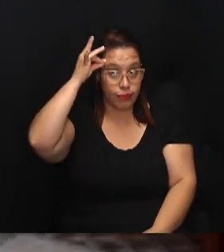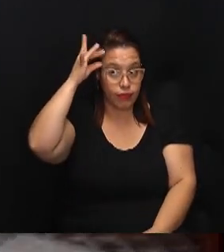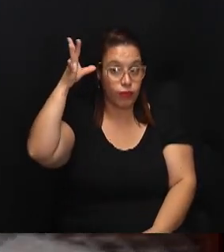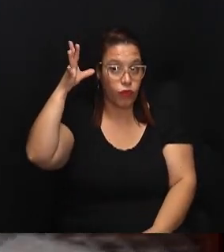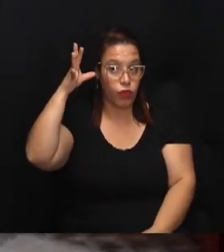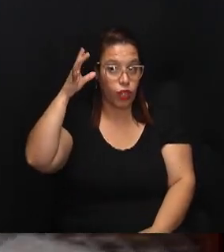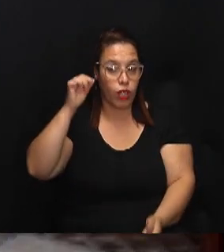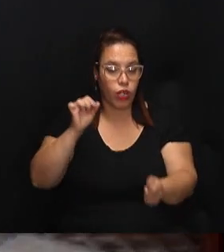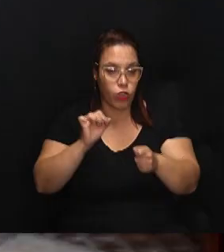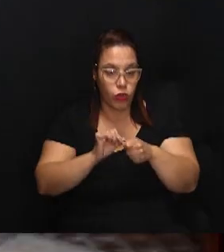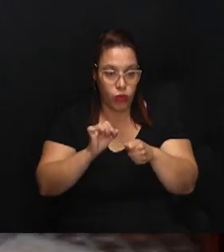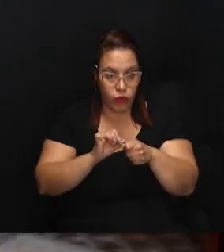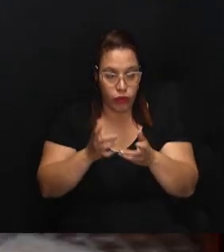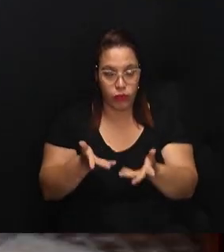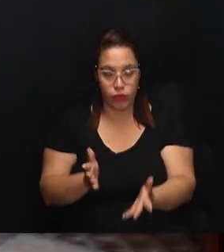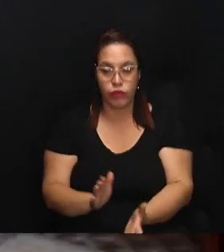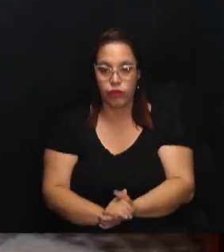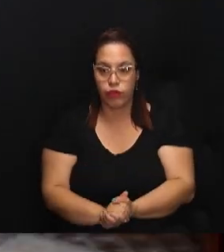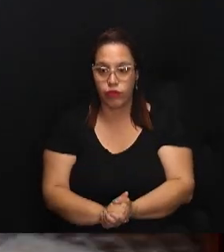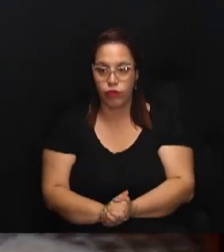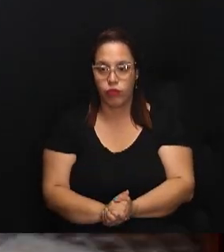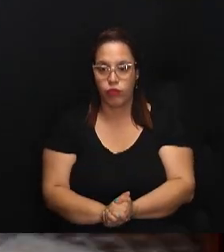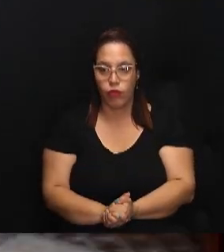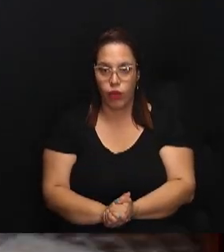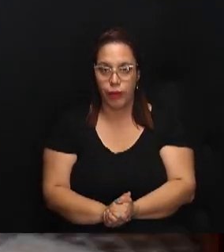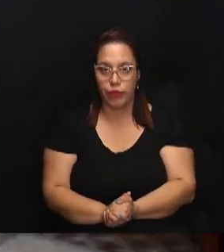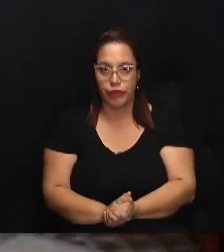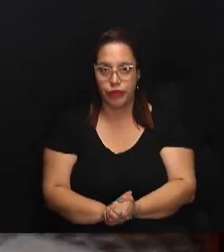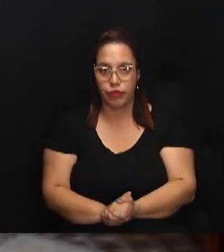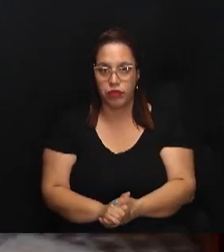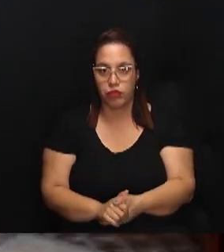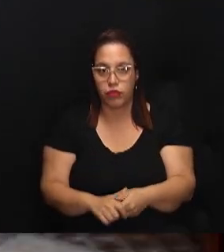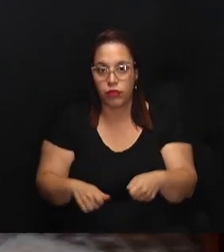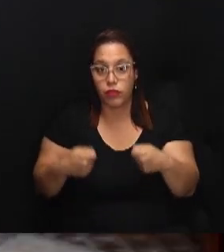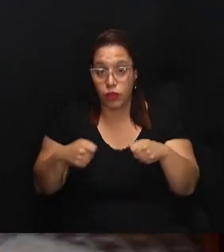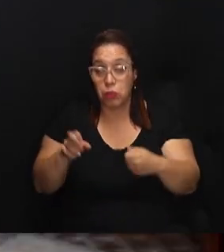que isso seja fácil de ser operado, né, para que outras pessoas